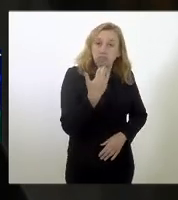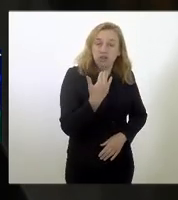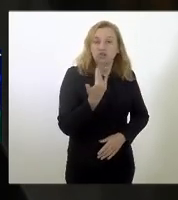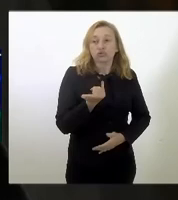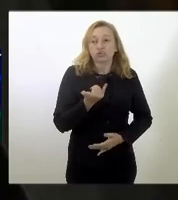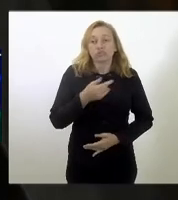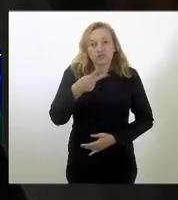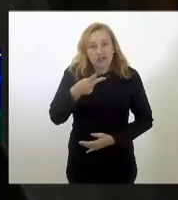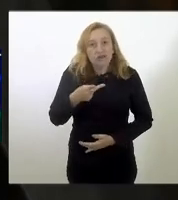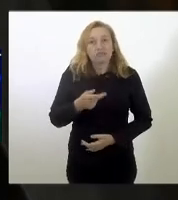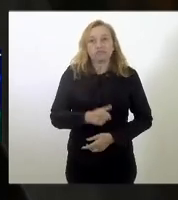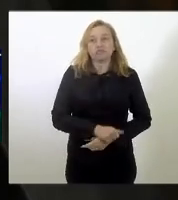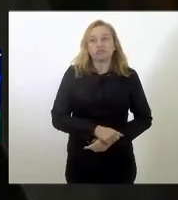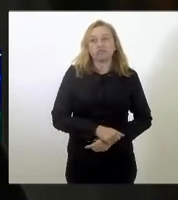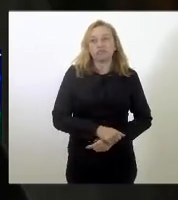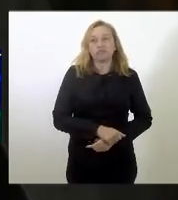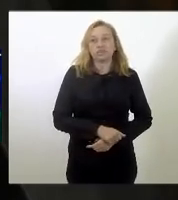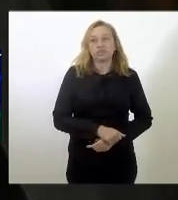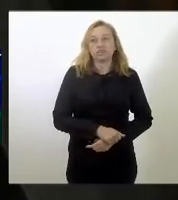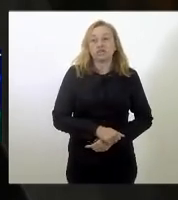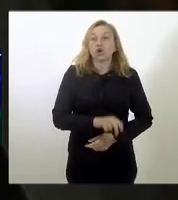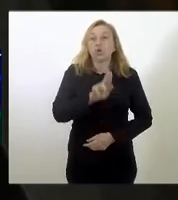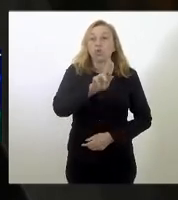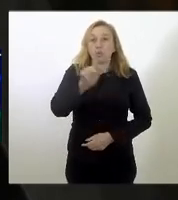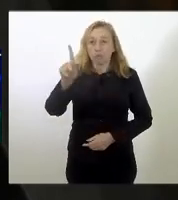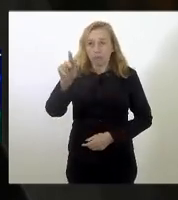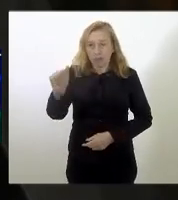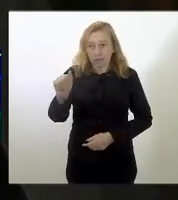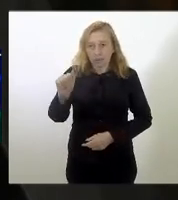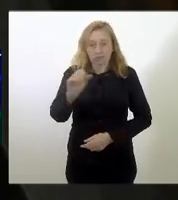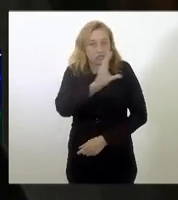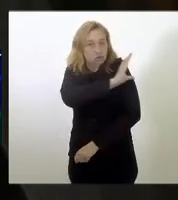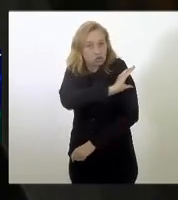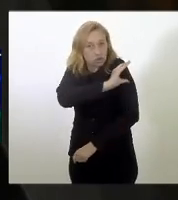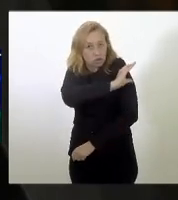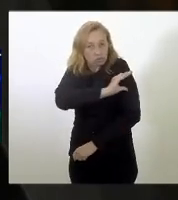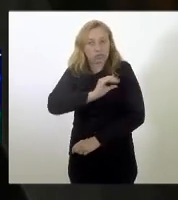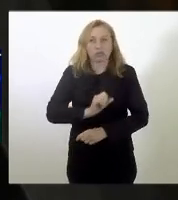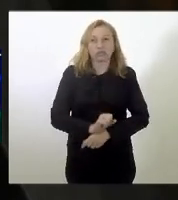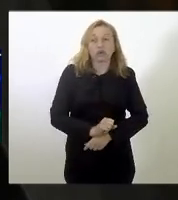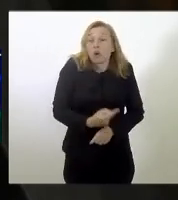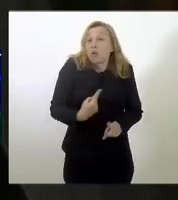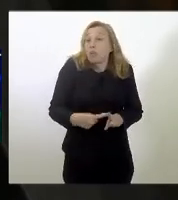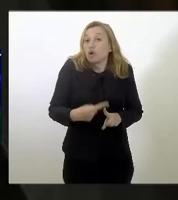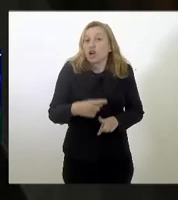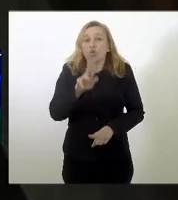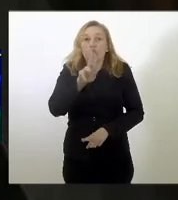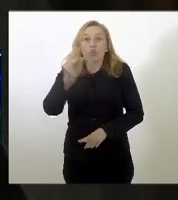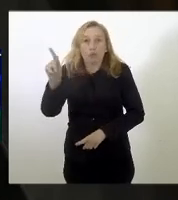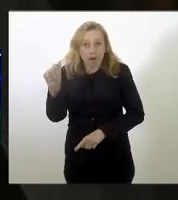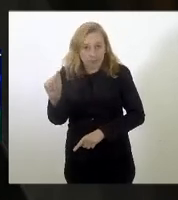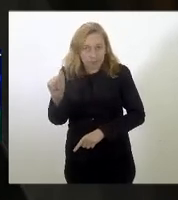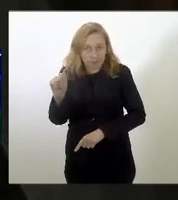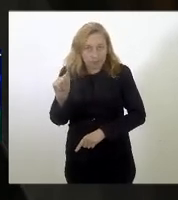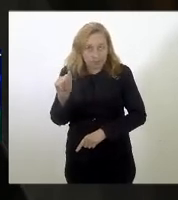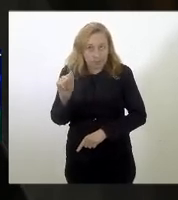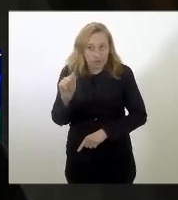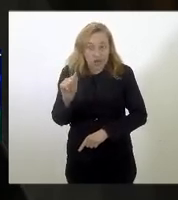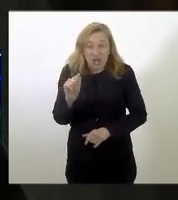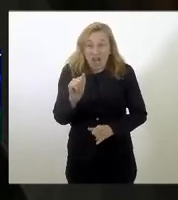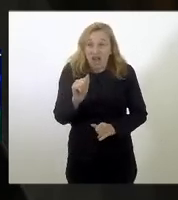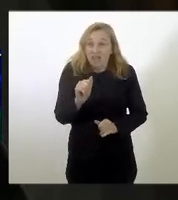desabafo. Citei a UPA de Campos, porque é uma UPA que